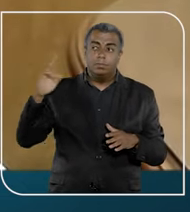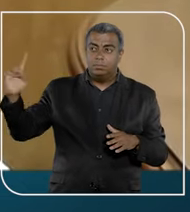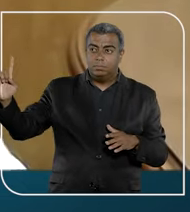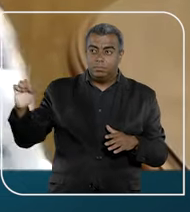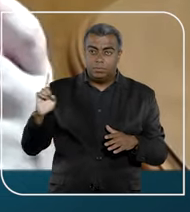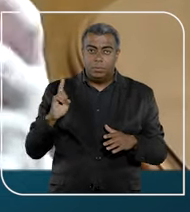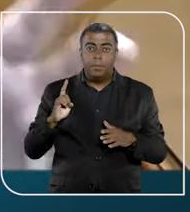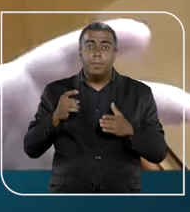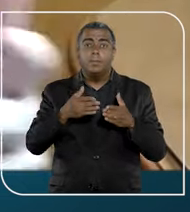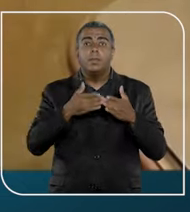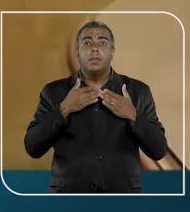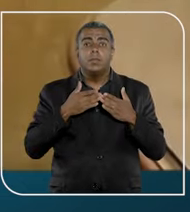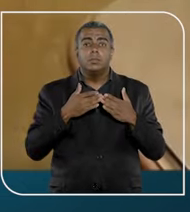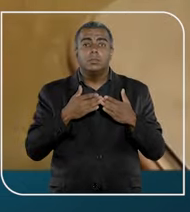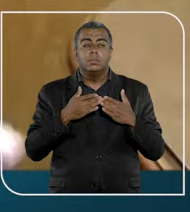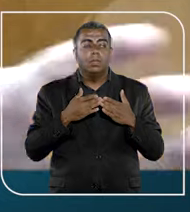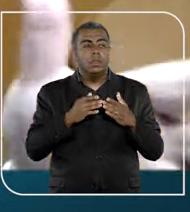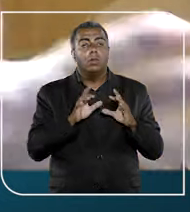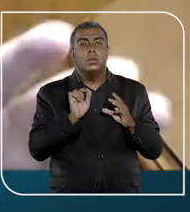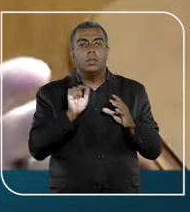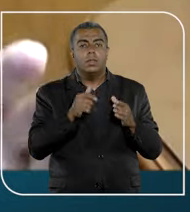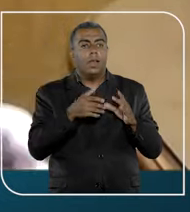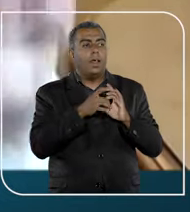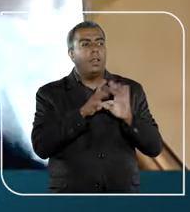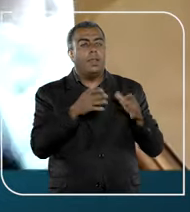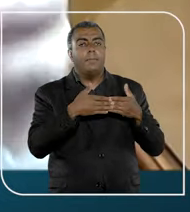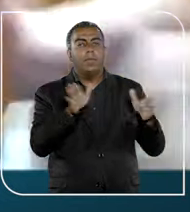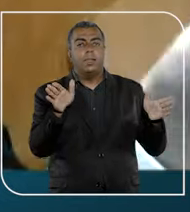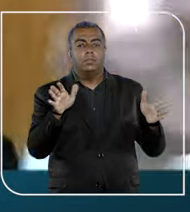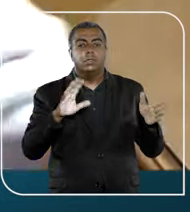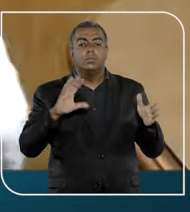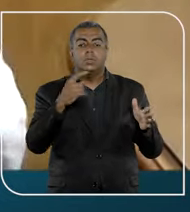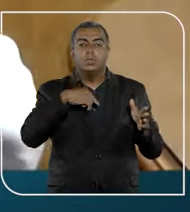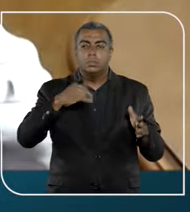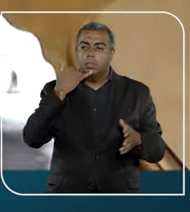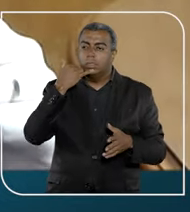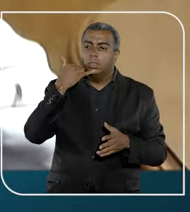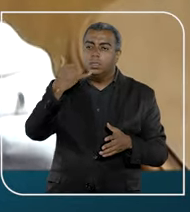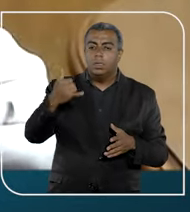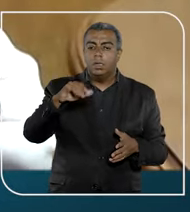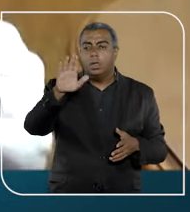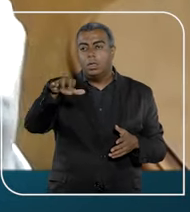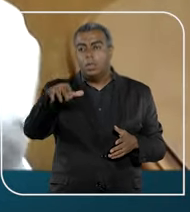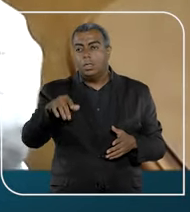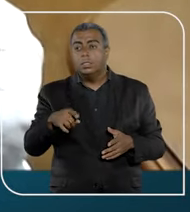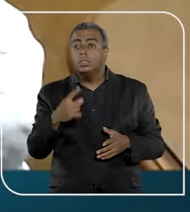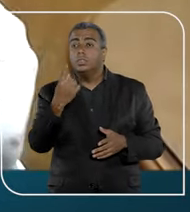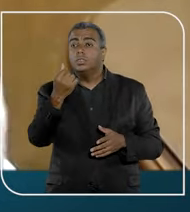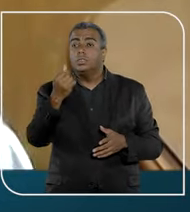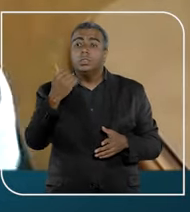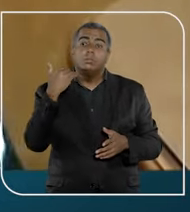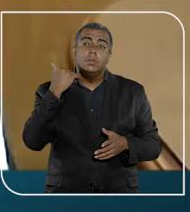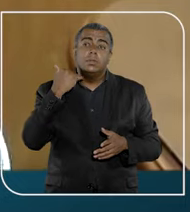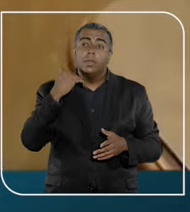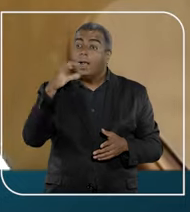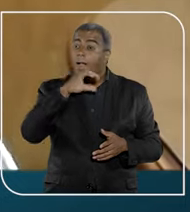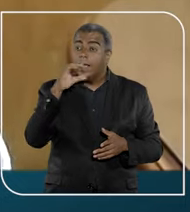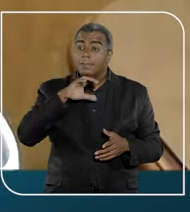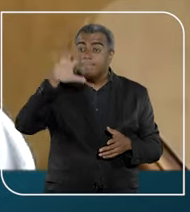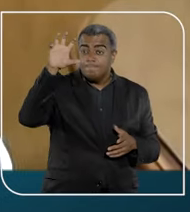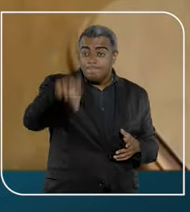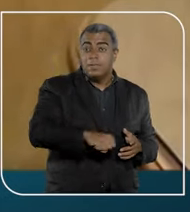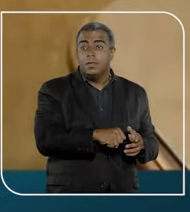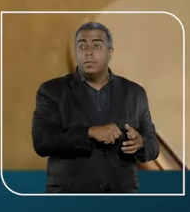Mas normalmente, quando vem do banco, o banco peticiona aberto. Aí o que que a gente faz? Liga para o